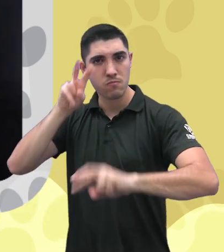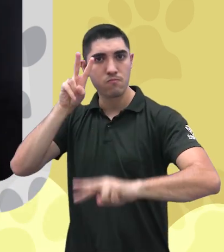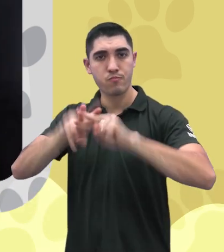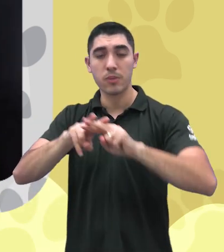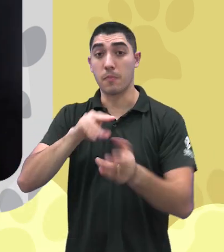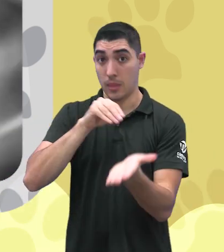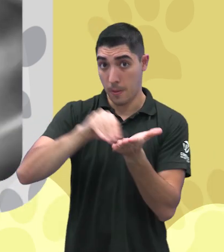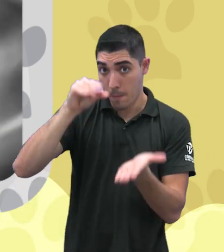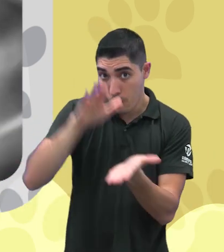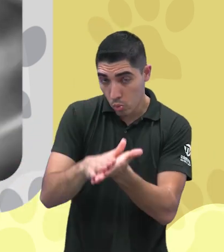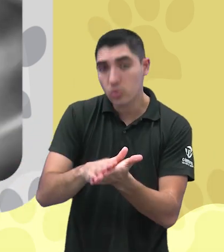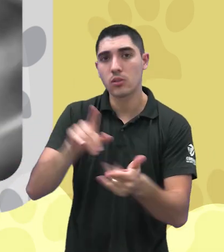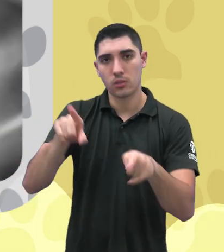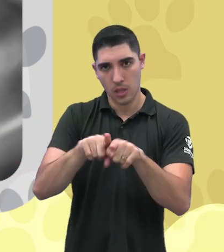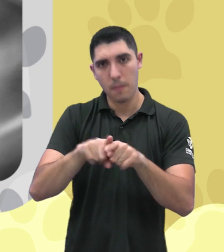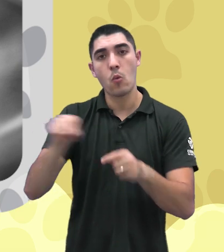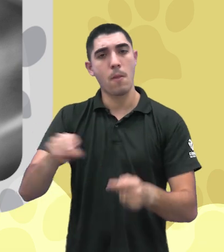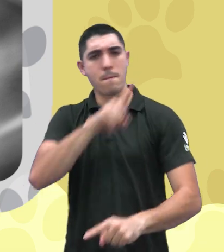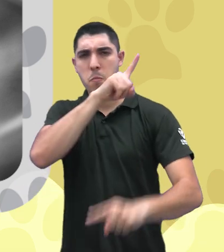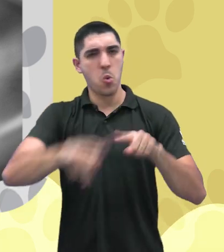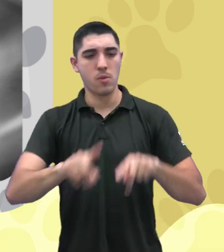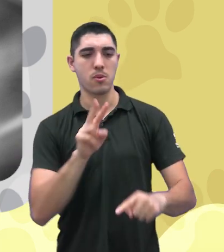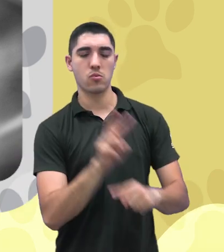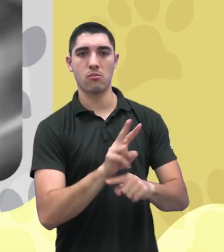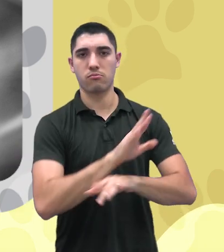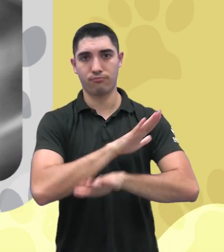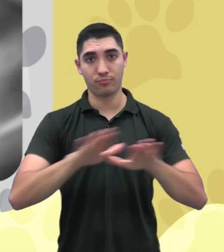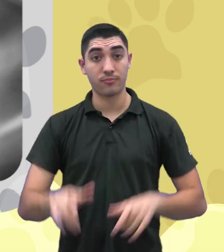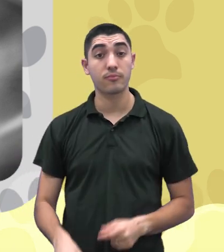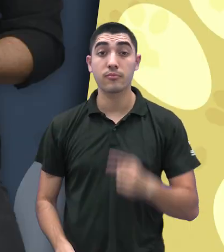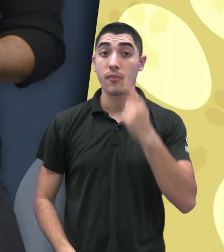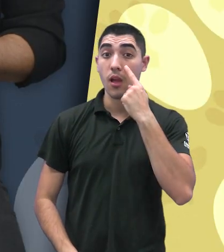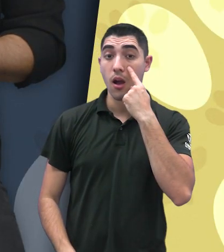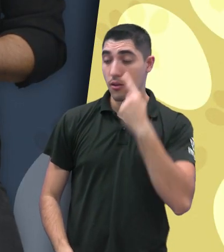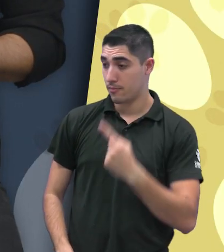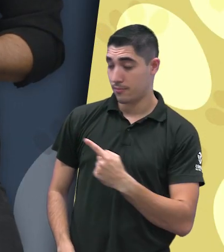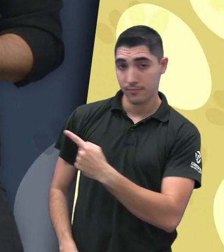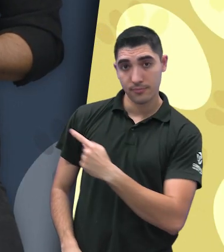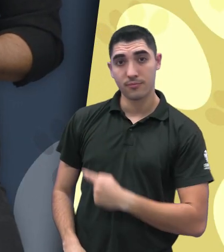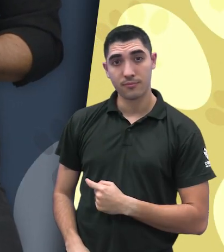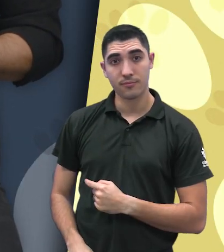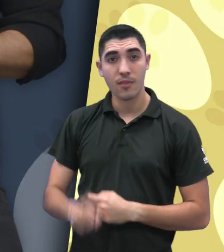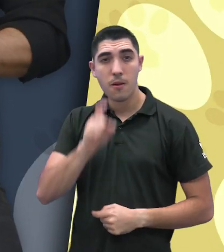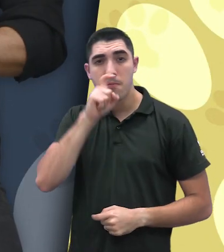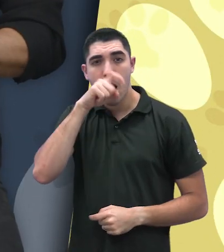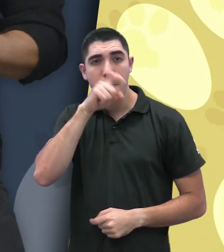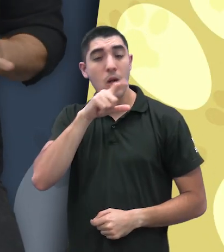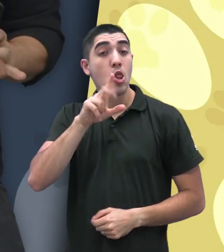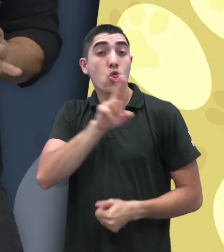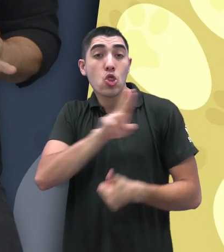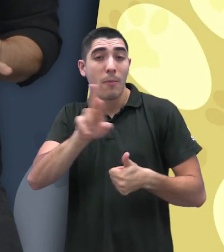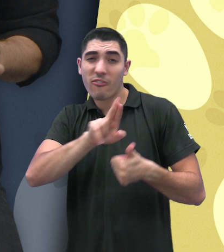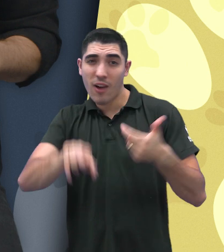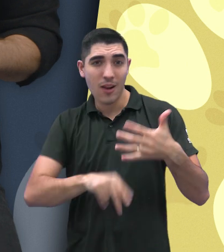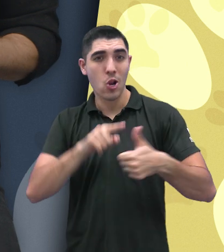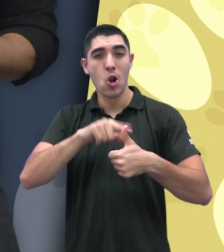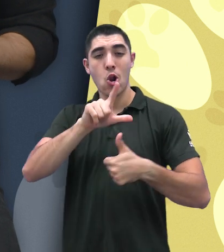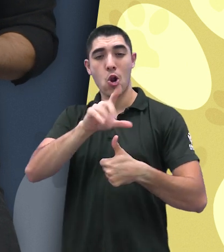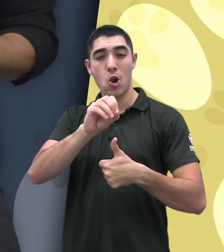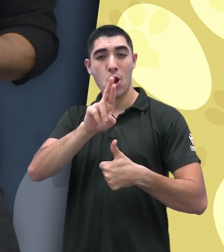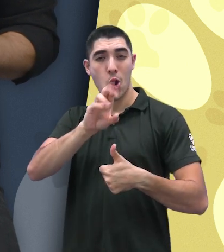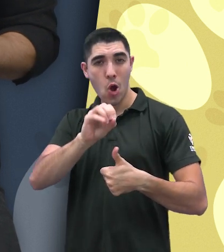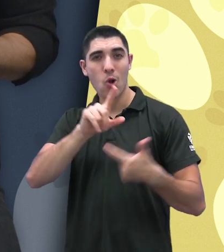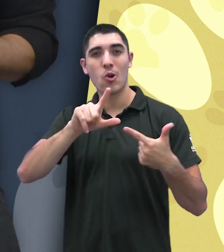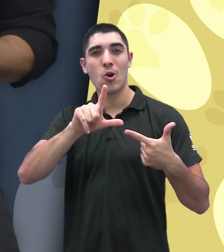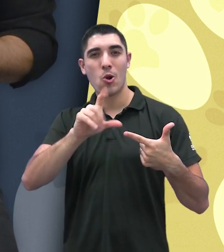de prisão, multa e proibição da guarda do animal. Este carinha aqui, ó, tem vários nomes.